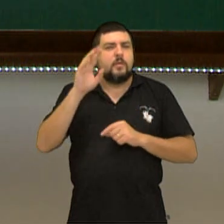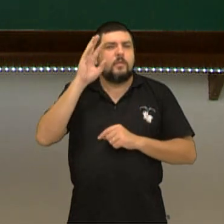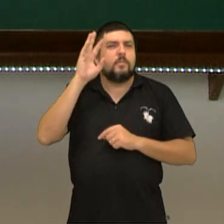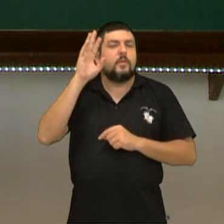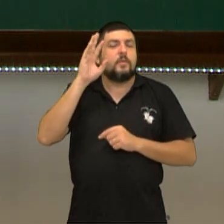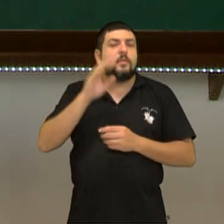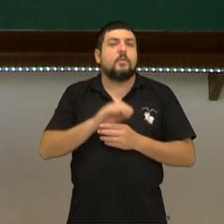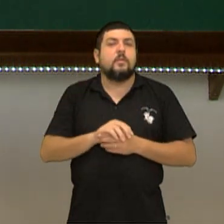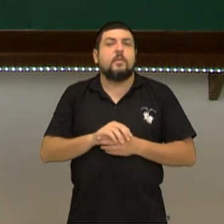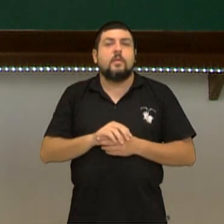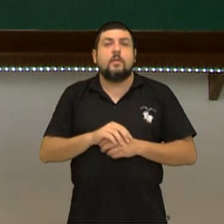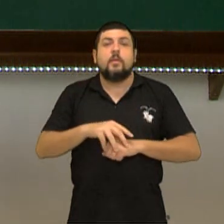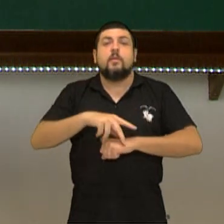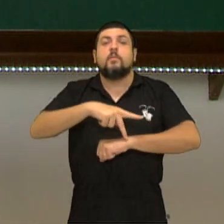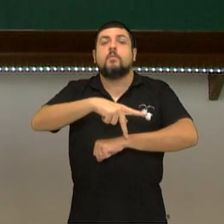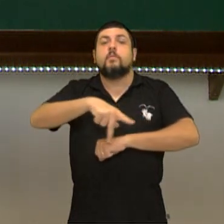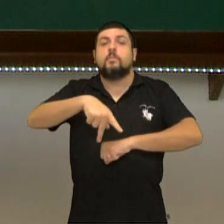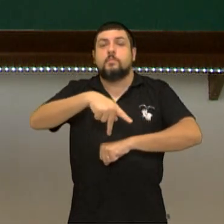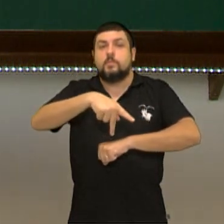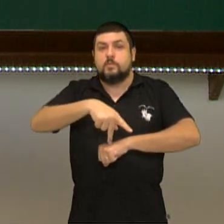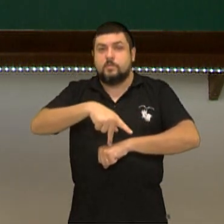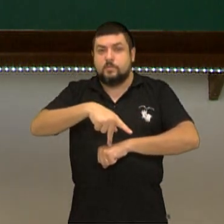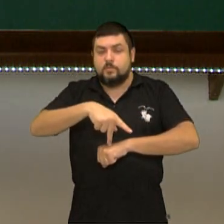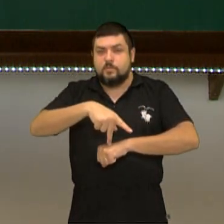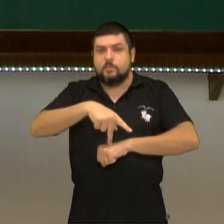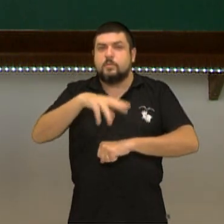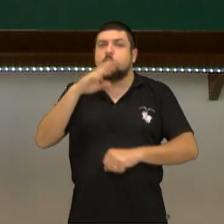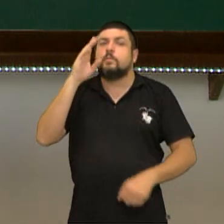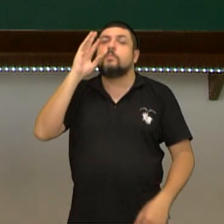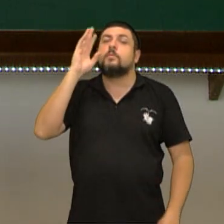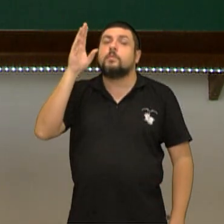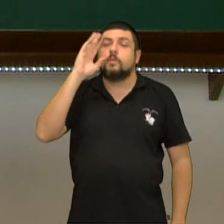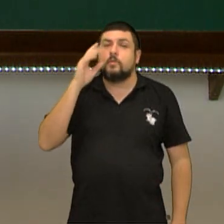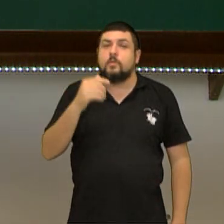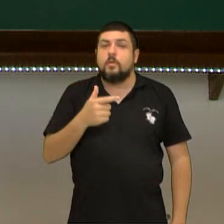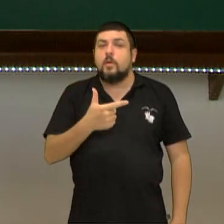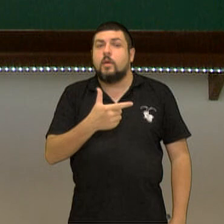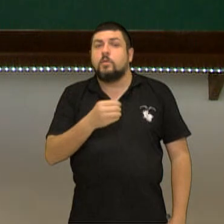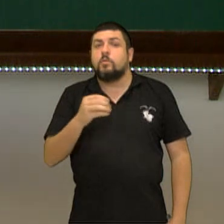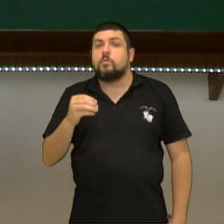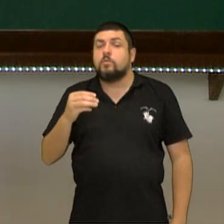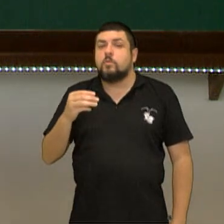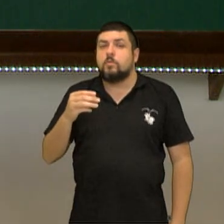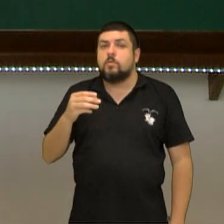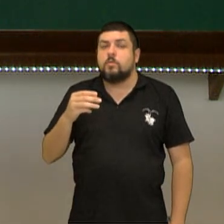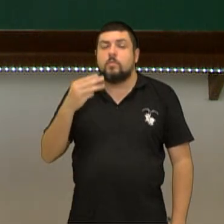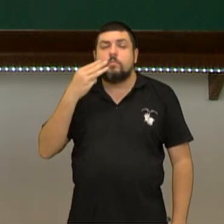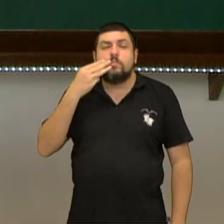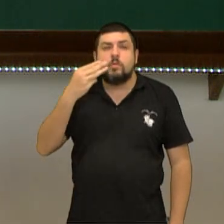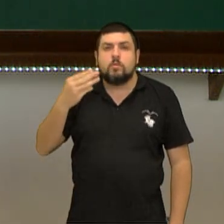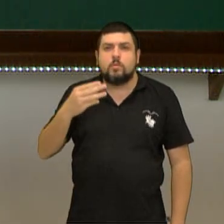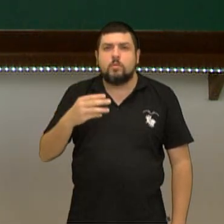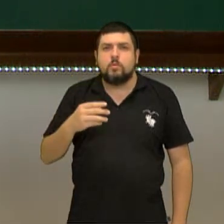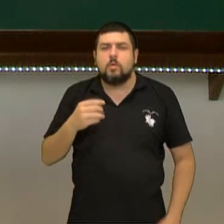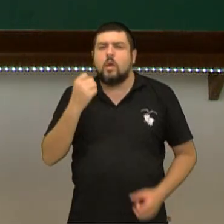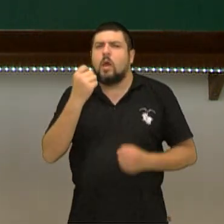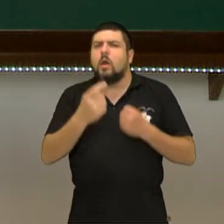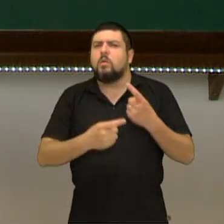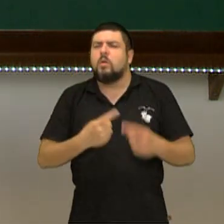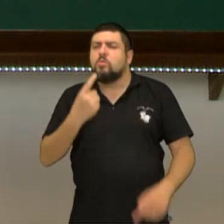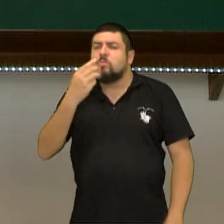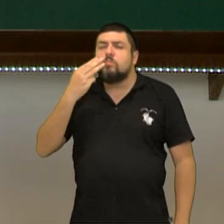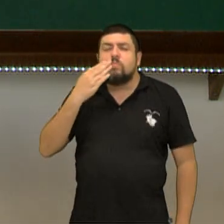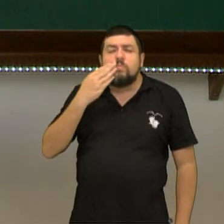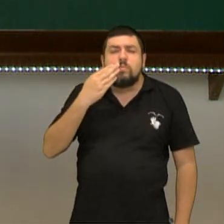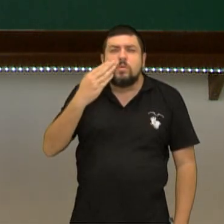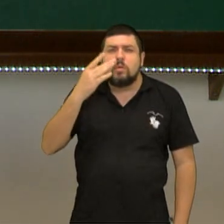aí com 100, 200, 300 milhões de habitantes, às vezes 1 bilhão de habitantes, né? Como é que você